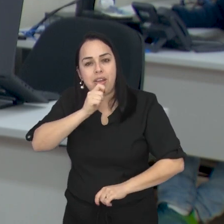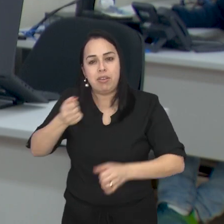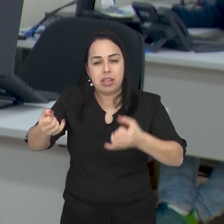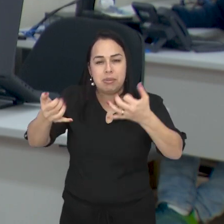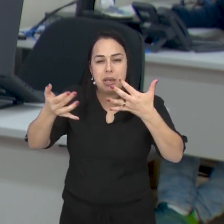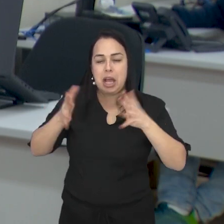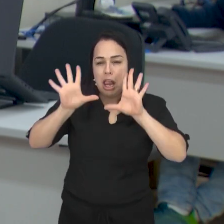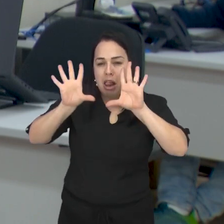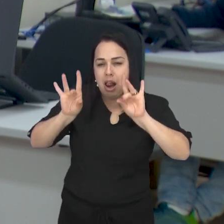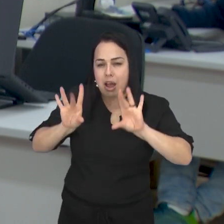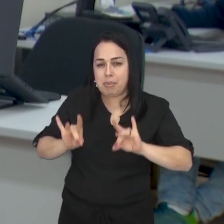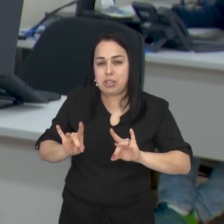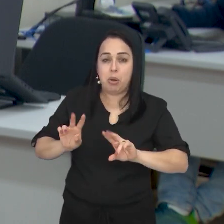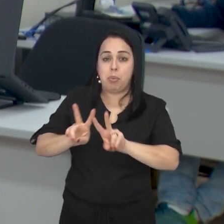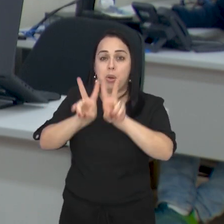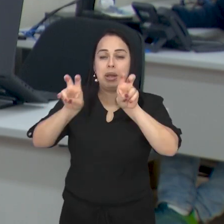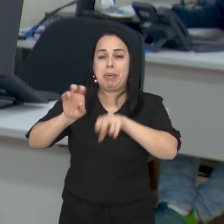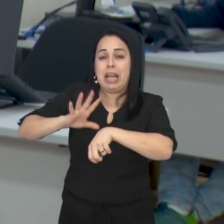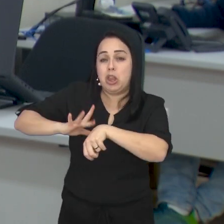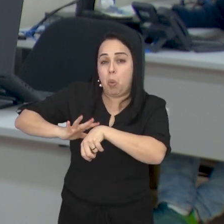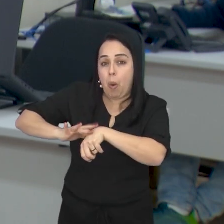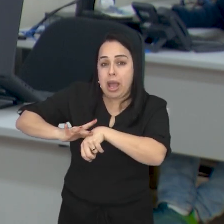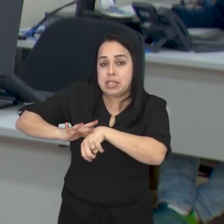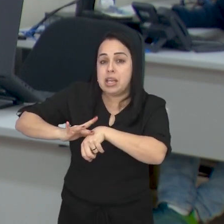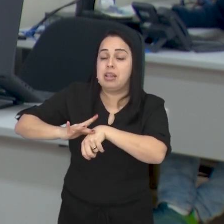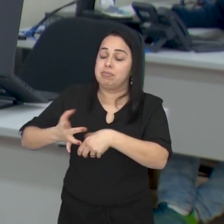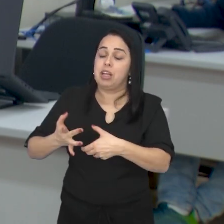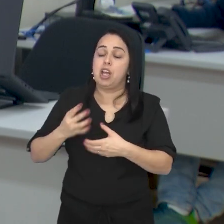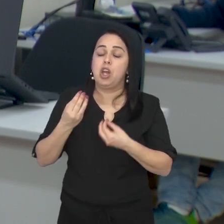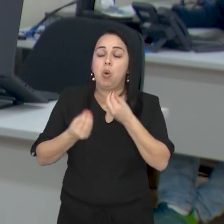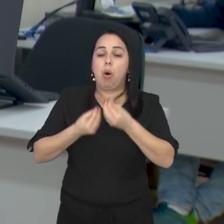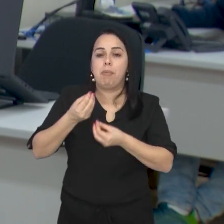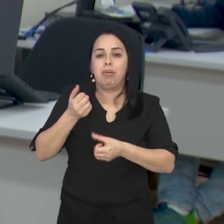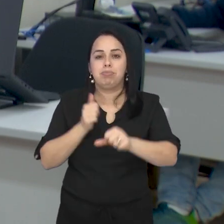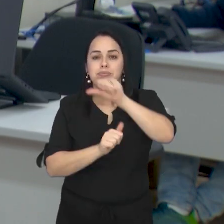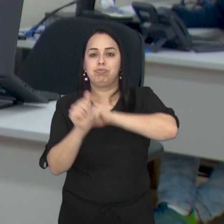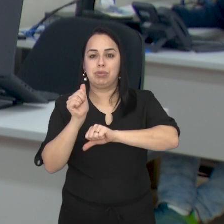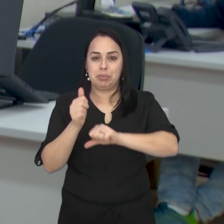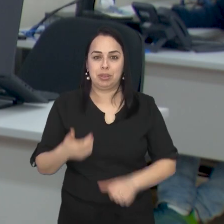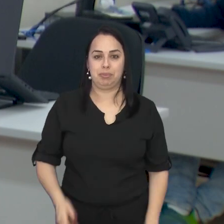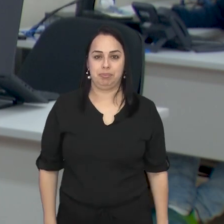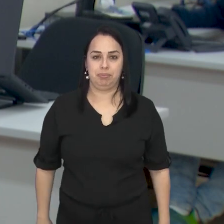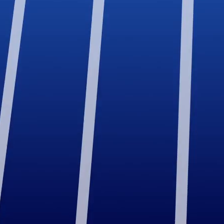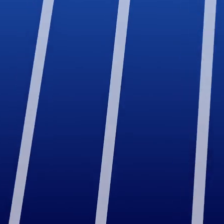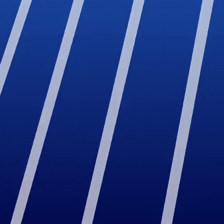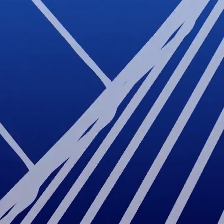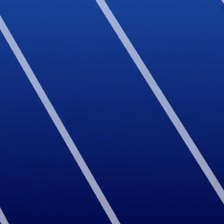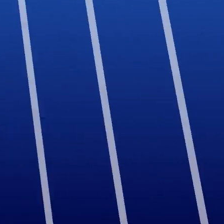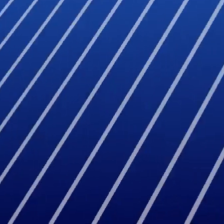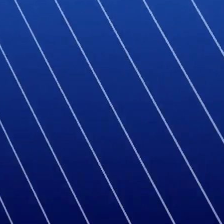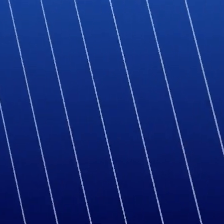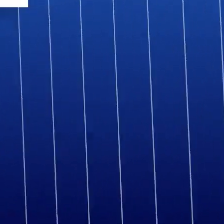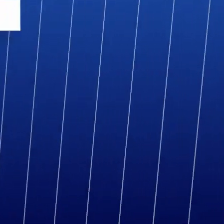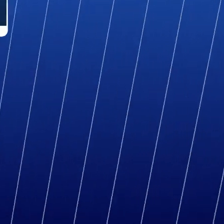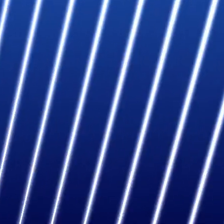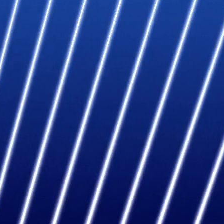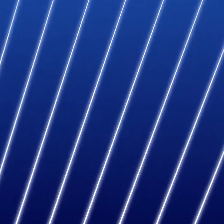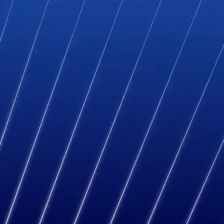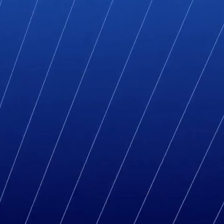Entrevista, que vai tentar nos explicar melhor sobre a síndrome e de que maneira enfrentar essa situação.